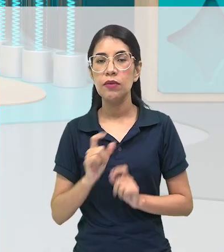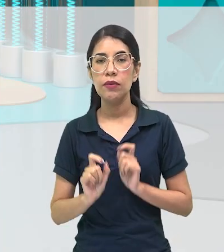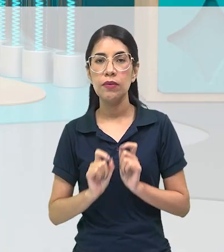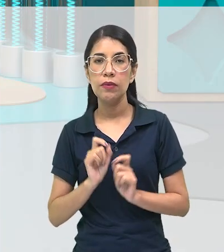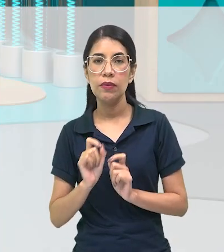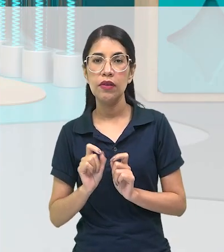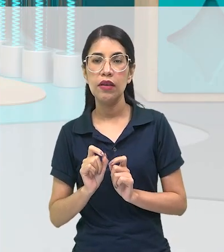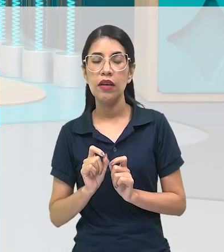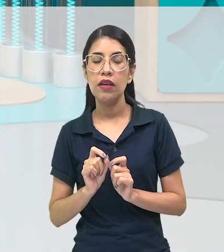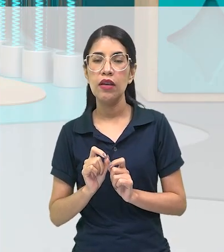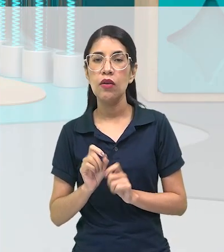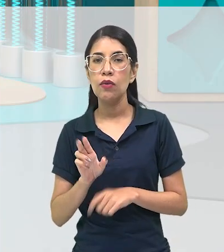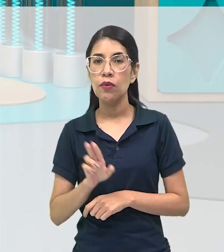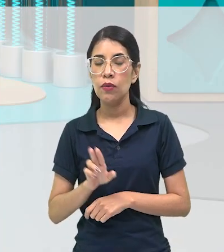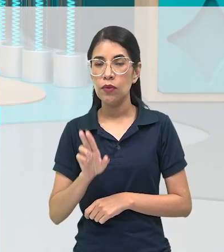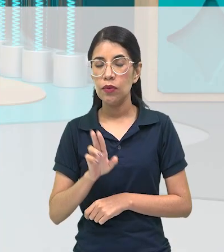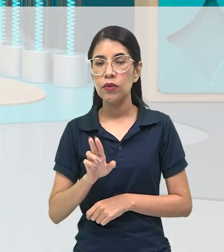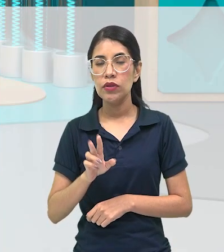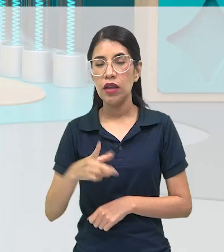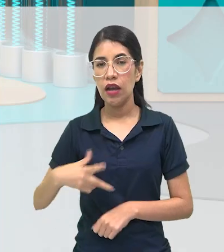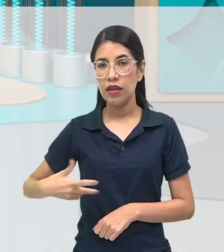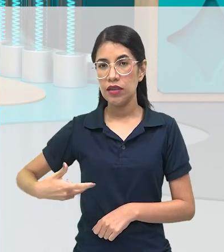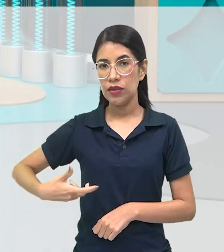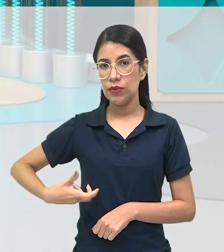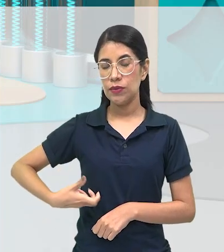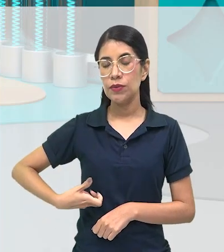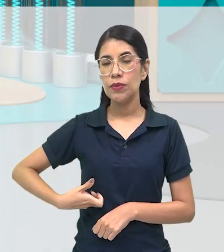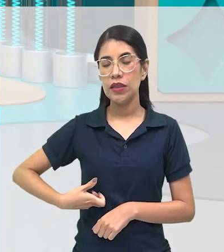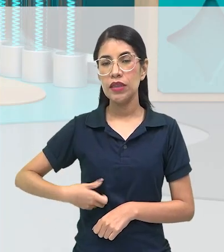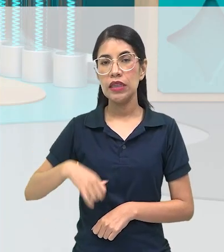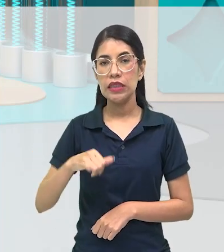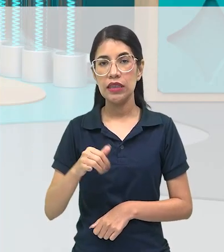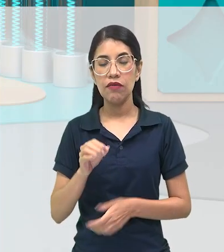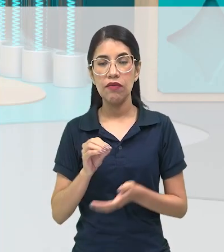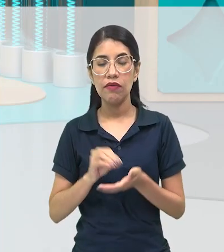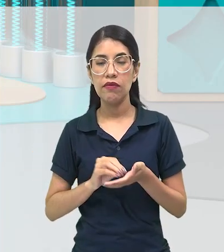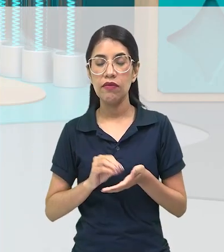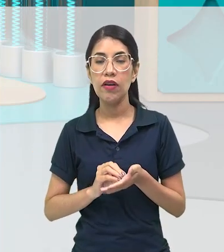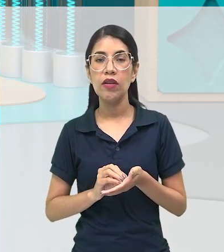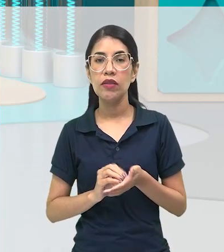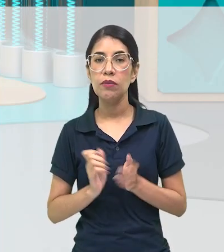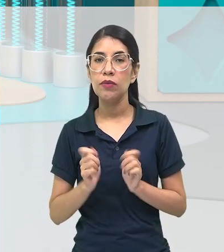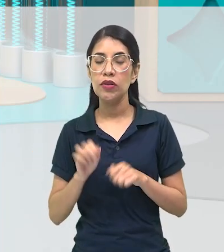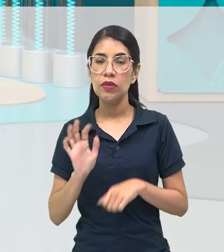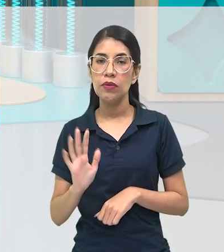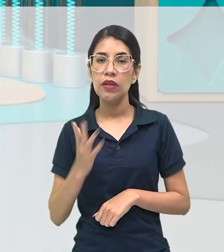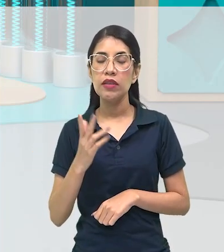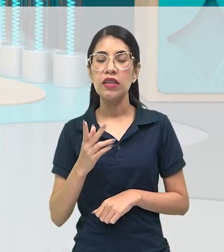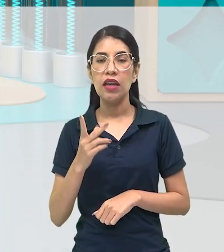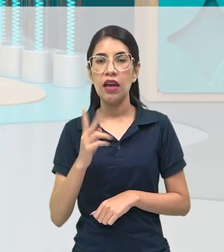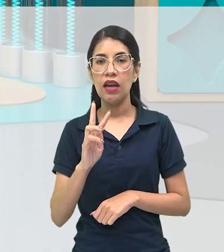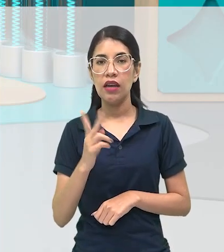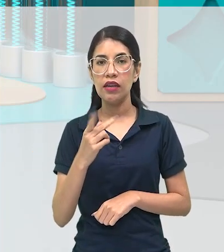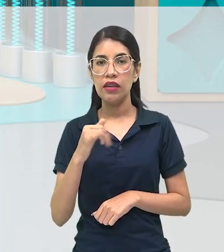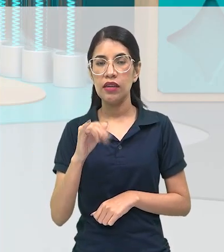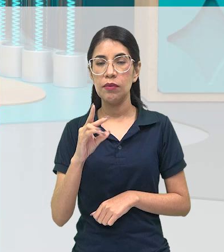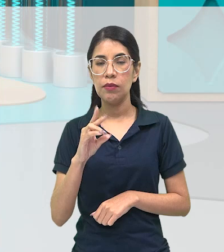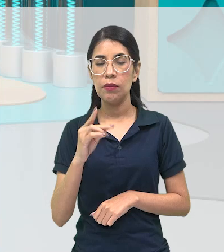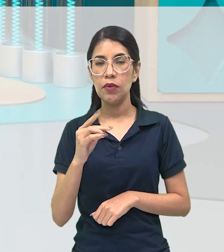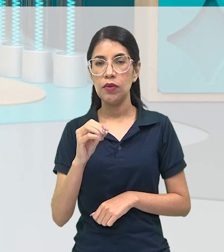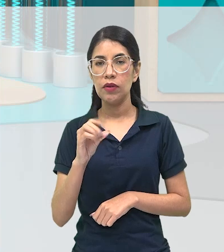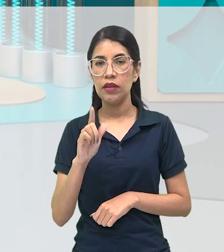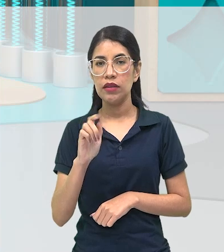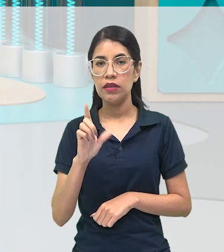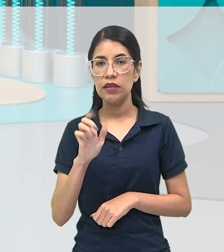ter o uso constante da insulina, caso contrário, elas têm um quadro de hipoglicemia muito forte, muito